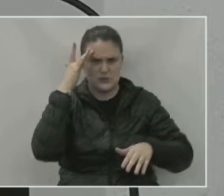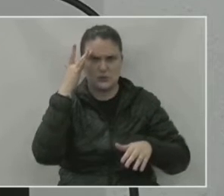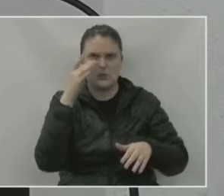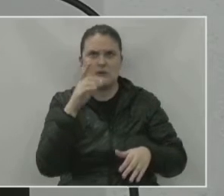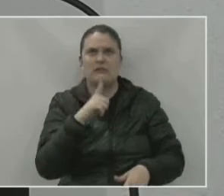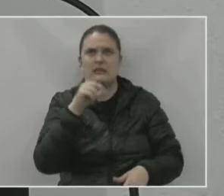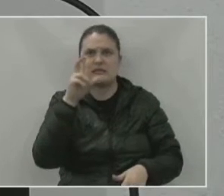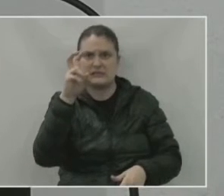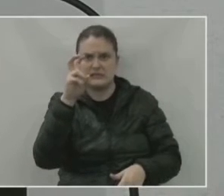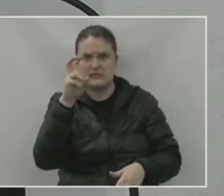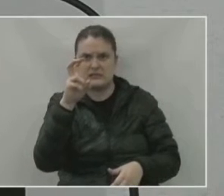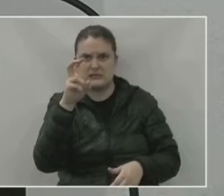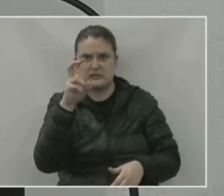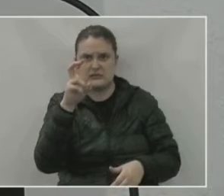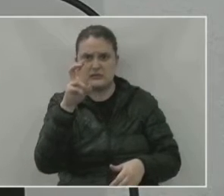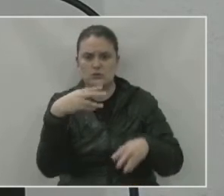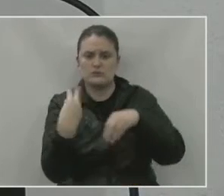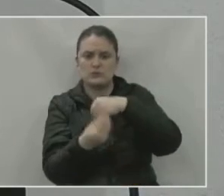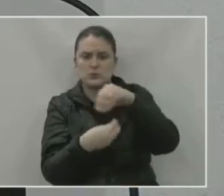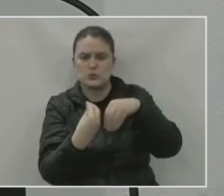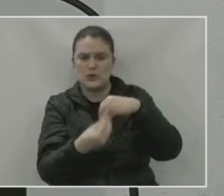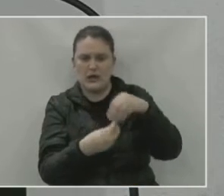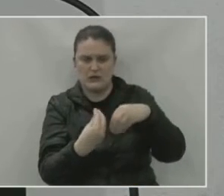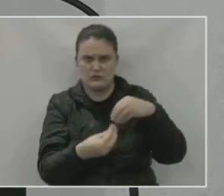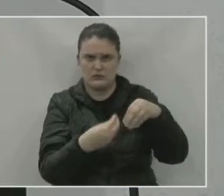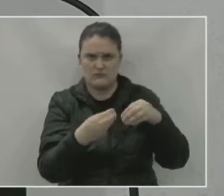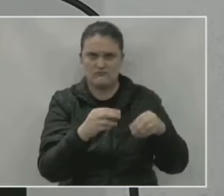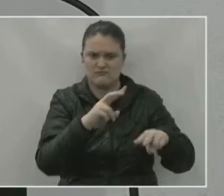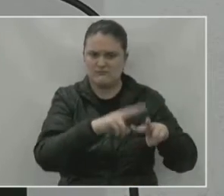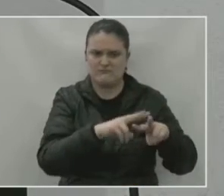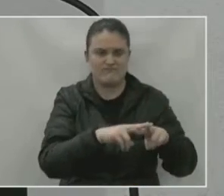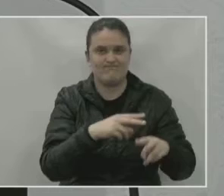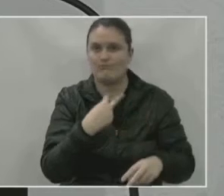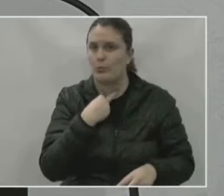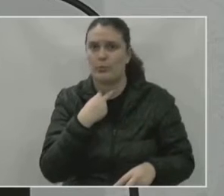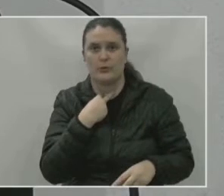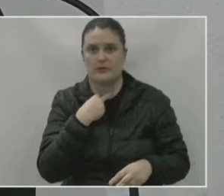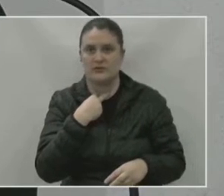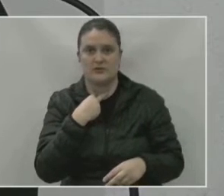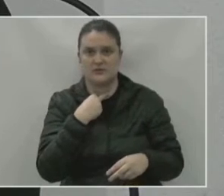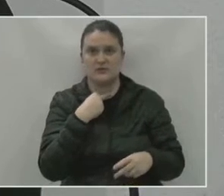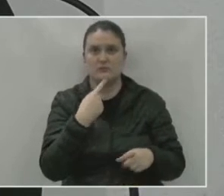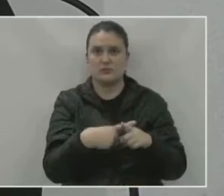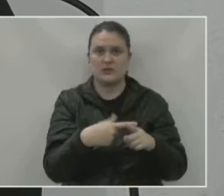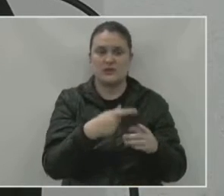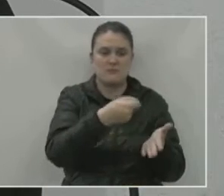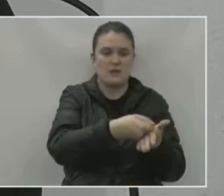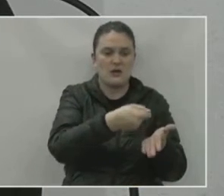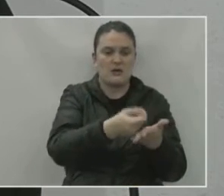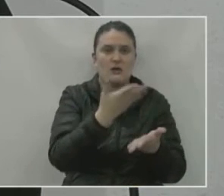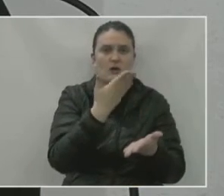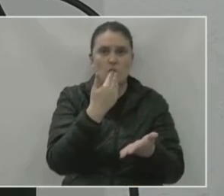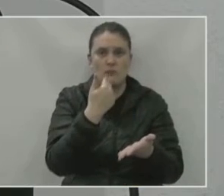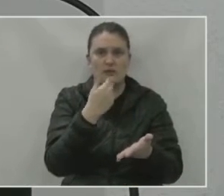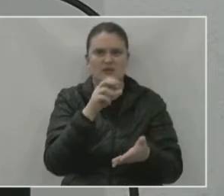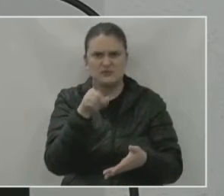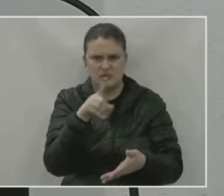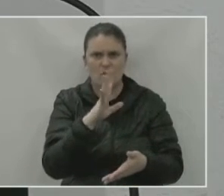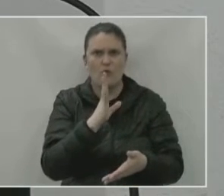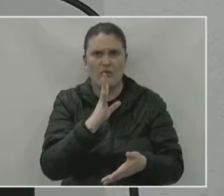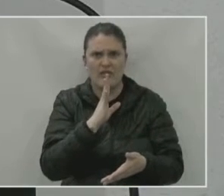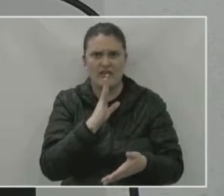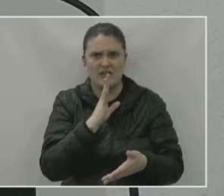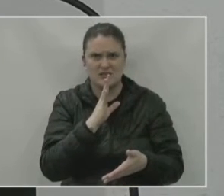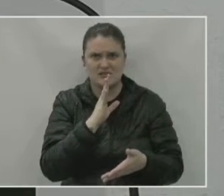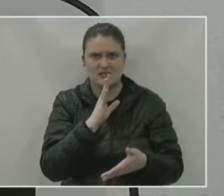temos 5, que ficam misturados com os presos, isso não pode. As pensões alimentícias, hoje, quem conhece a delegacia, estão na